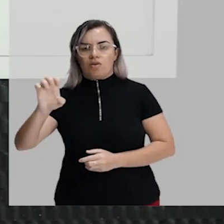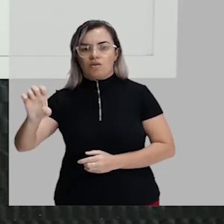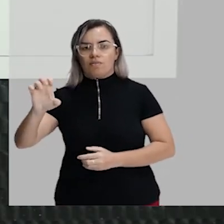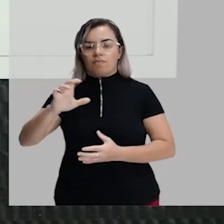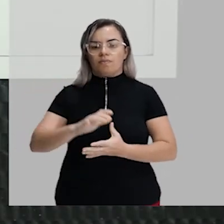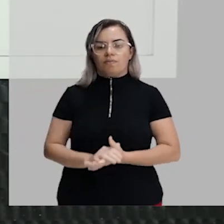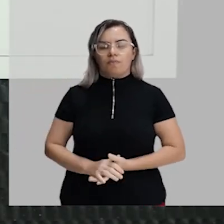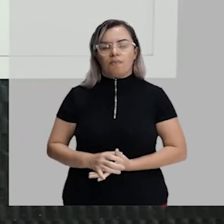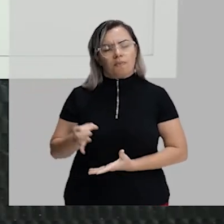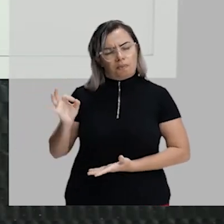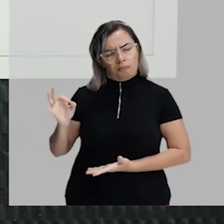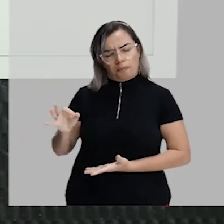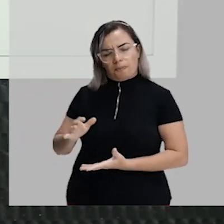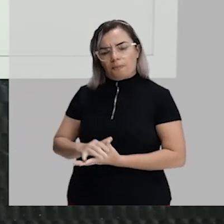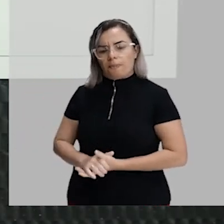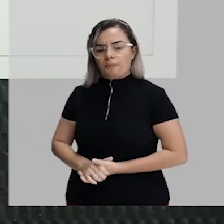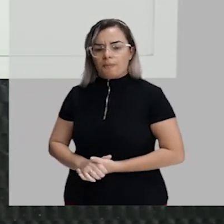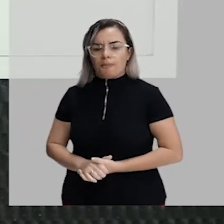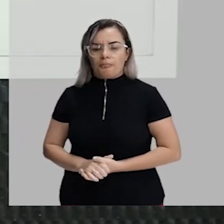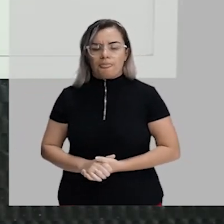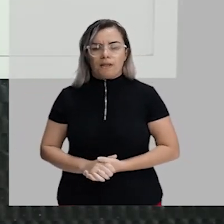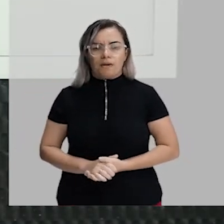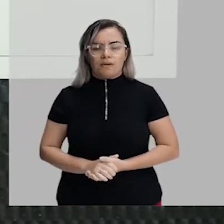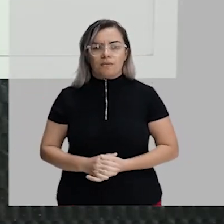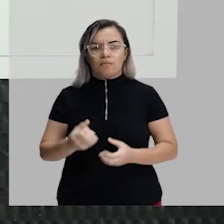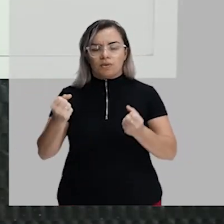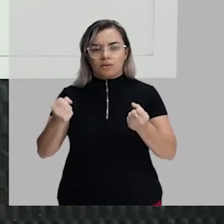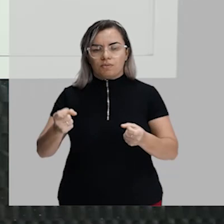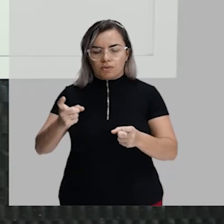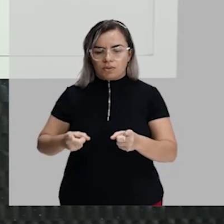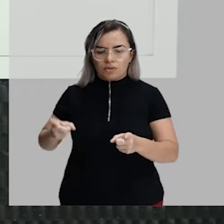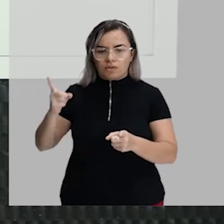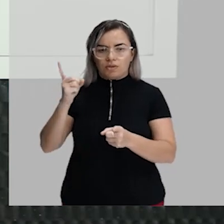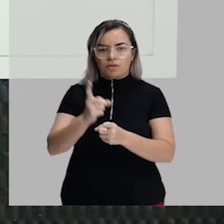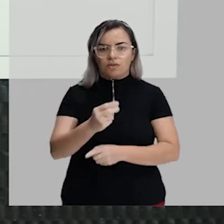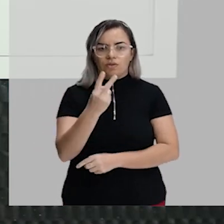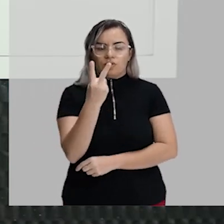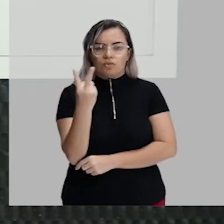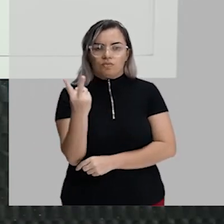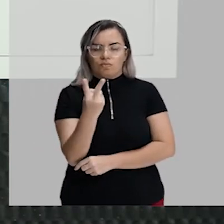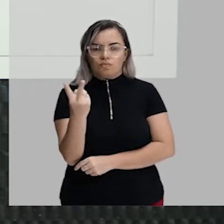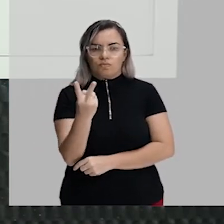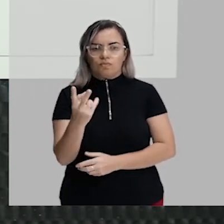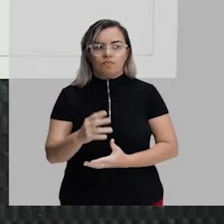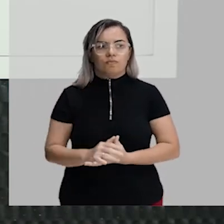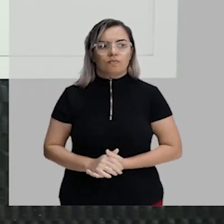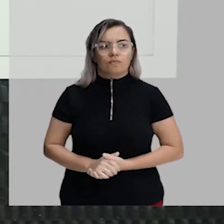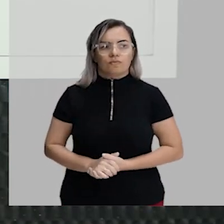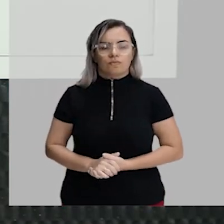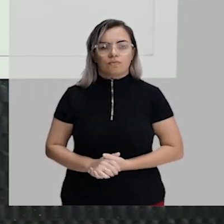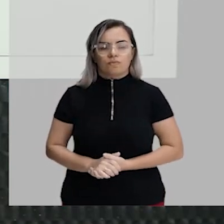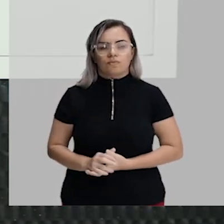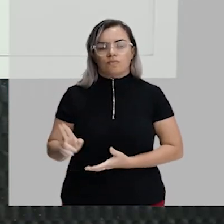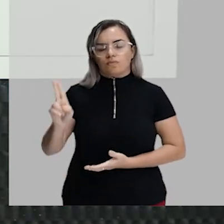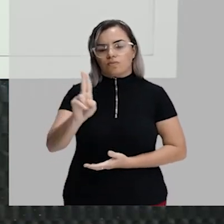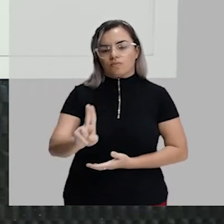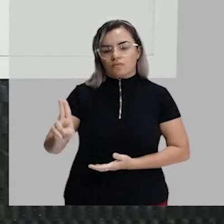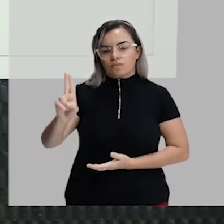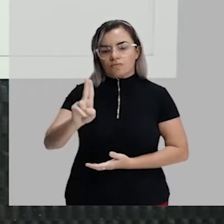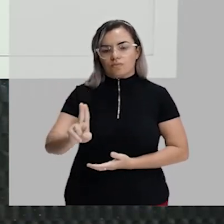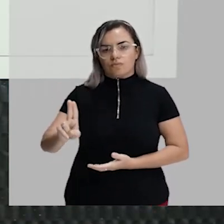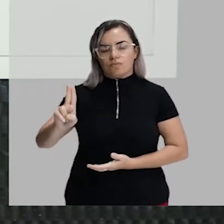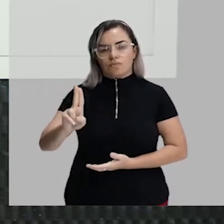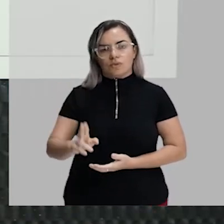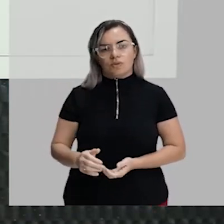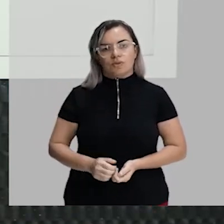certo? O calor específico nós podemos encontrar de duas formas. Primeiro, utilizando a